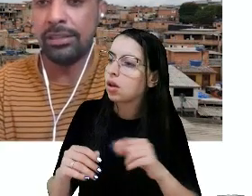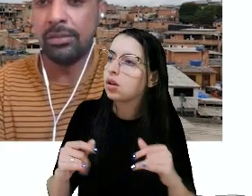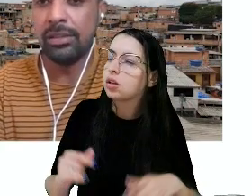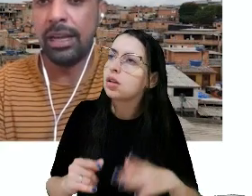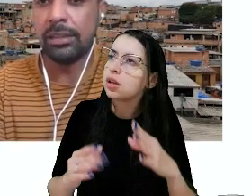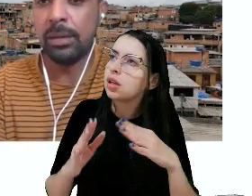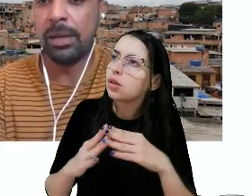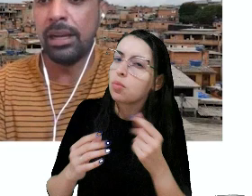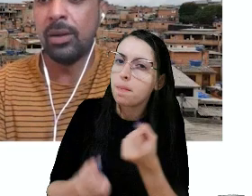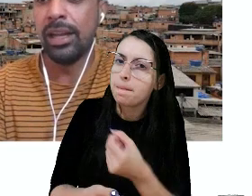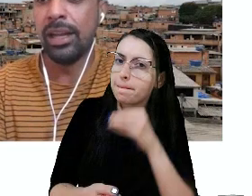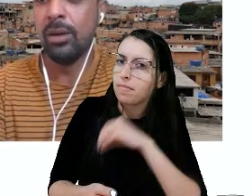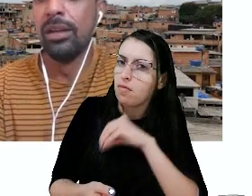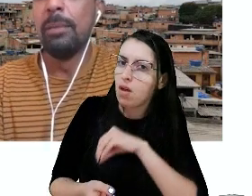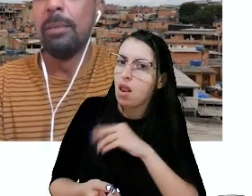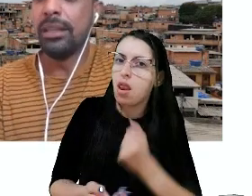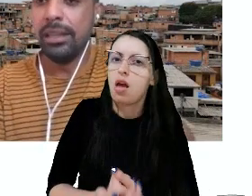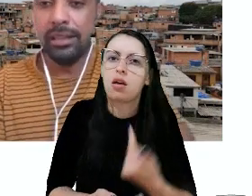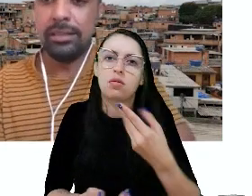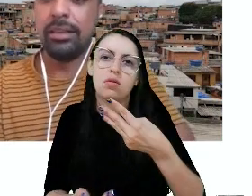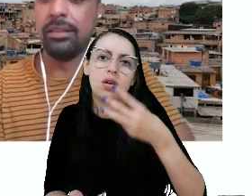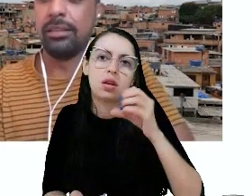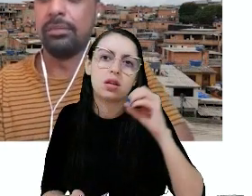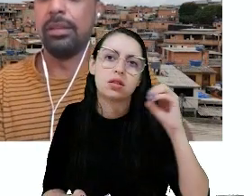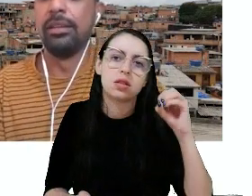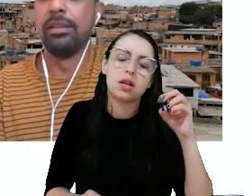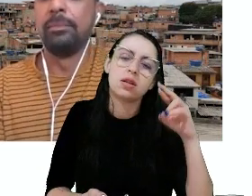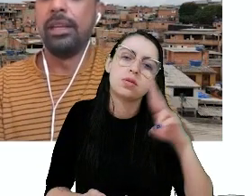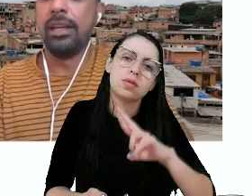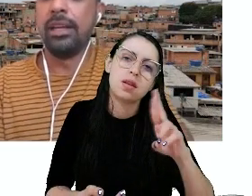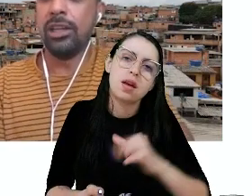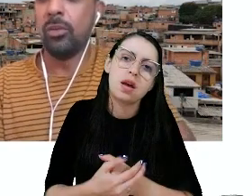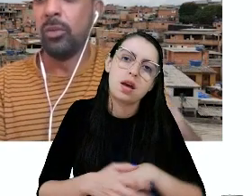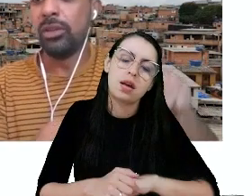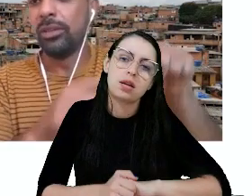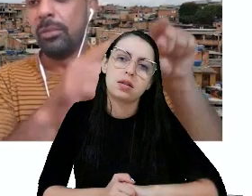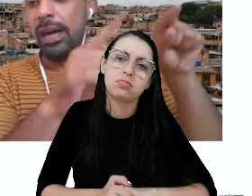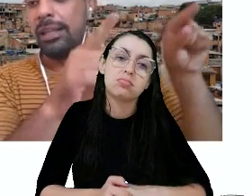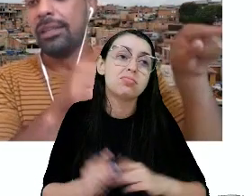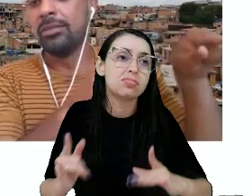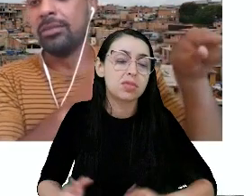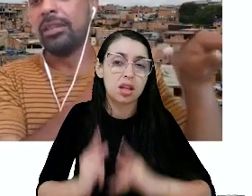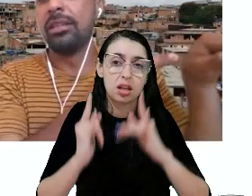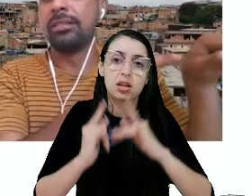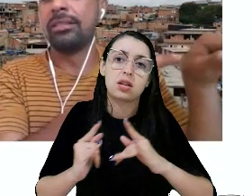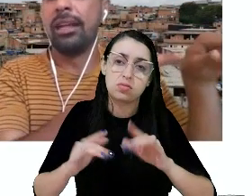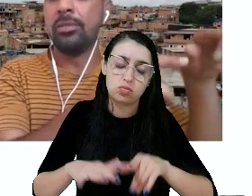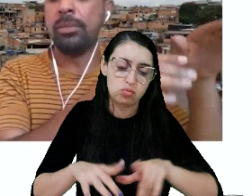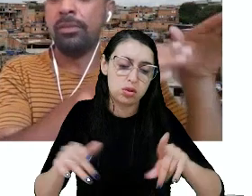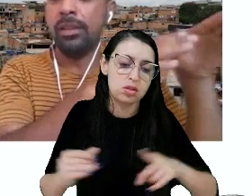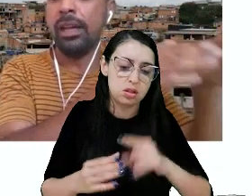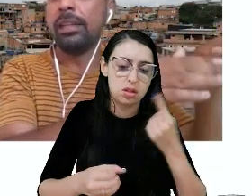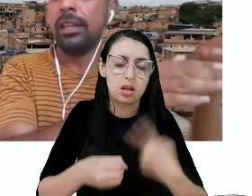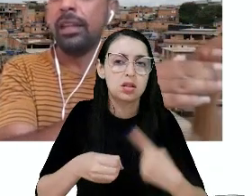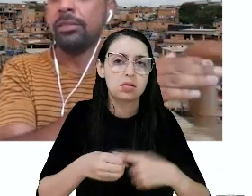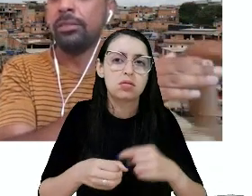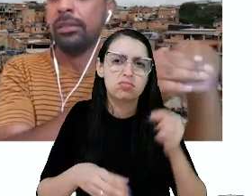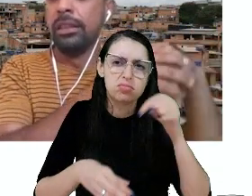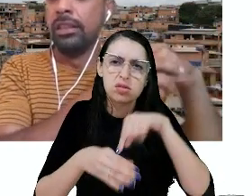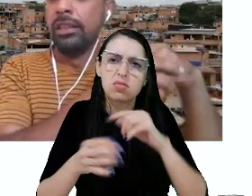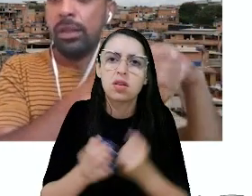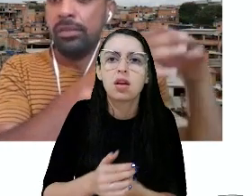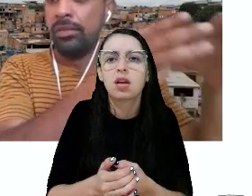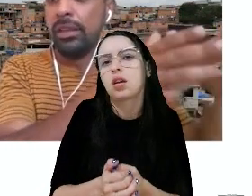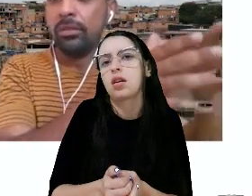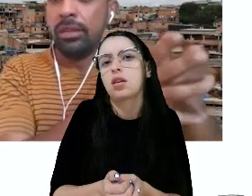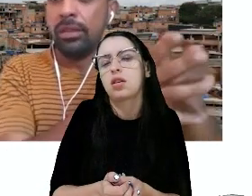barraquinho lá de 300 reais para pagar o aluguel, perder essa renda também. E agora estão montando barraquinhas no centro da cidade para ficar lá